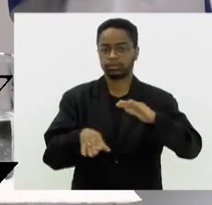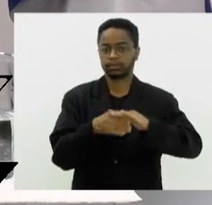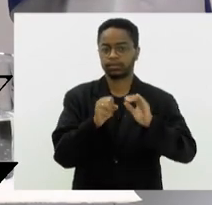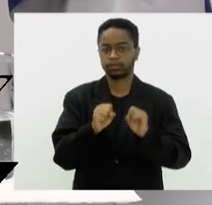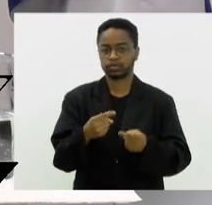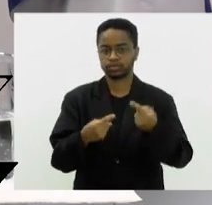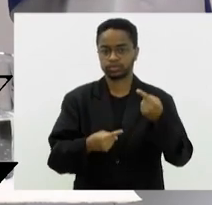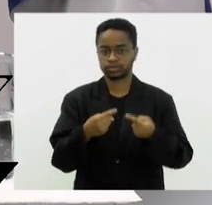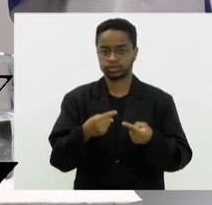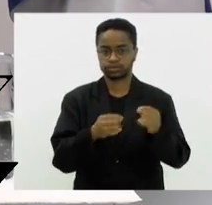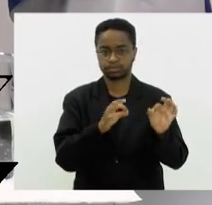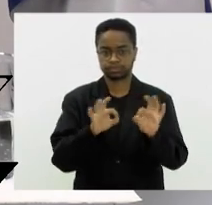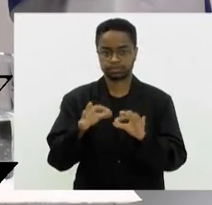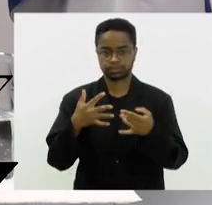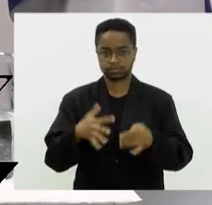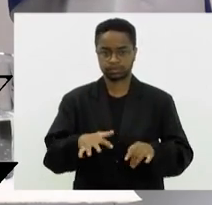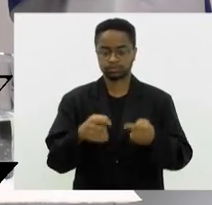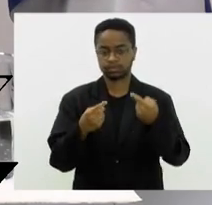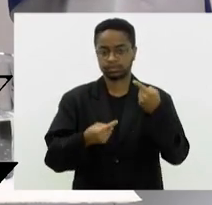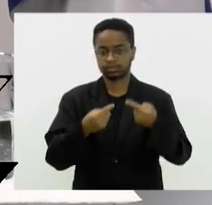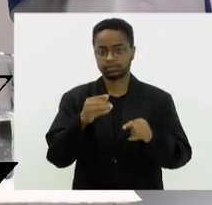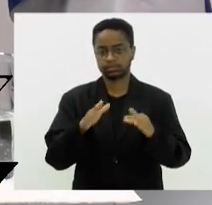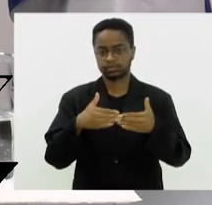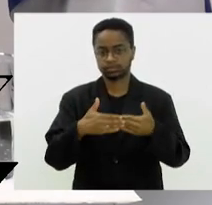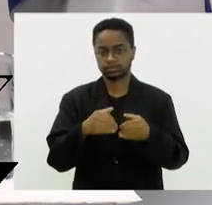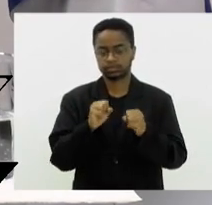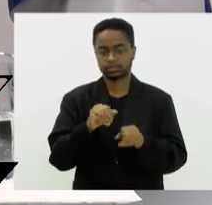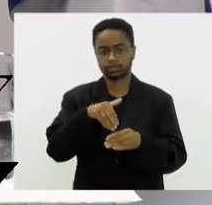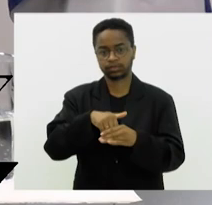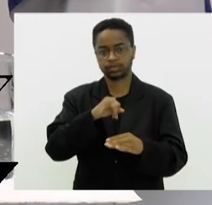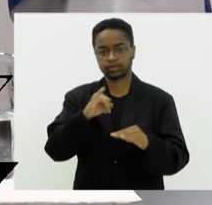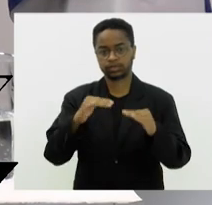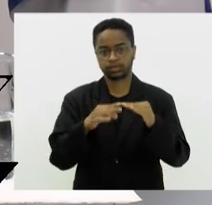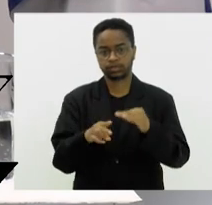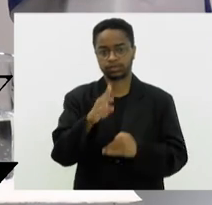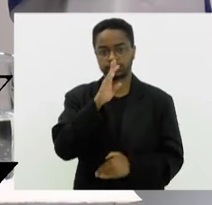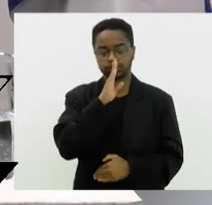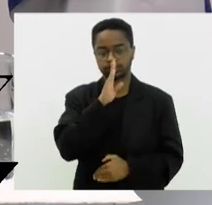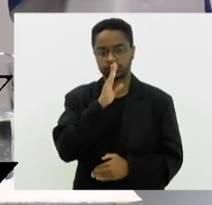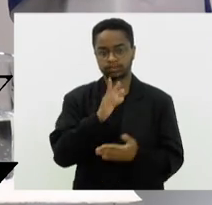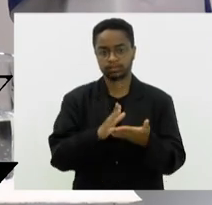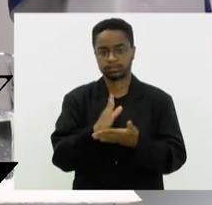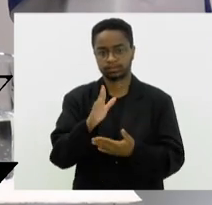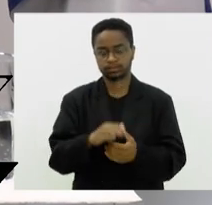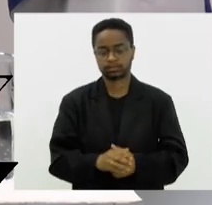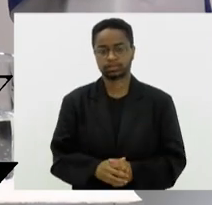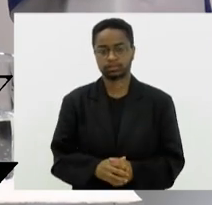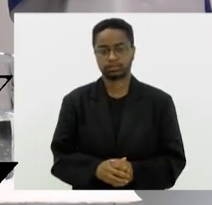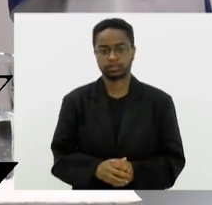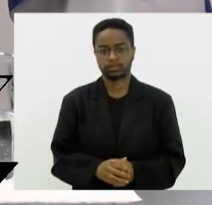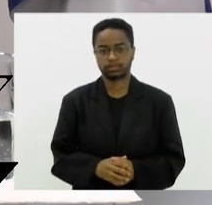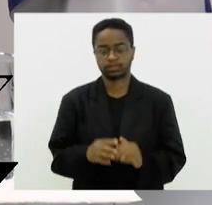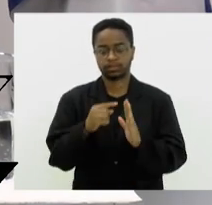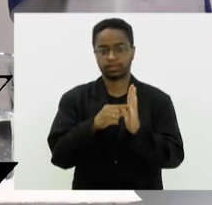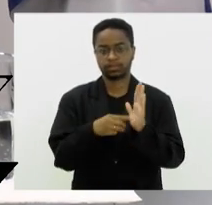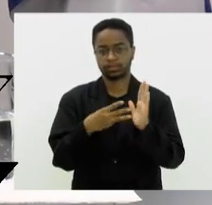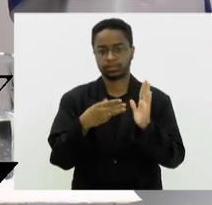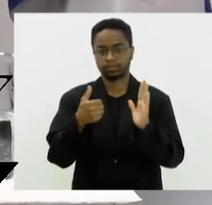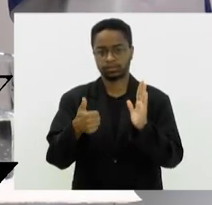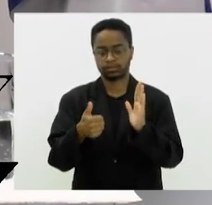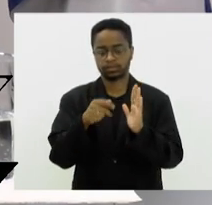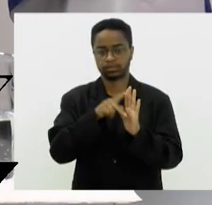discussão. Não havendo quem queira discutir, encerrada a discussão. Em votação, senhores que aprovam, permaneçam como estão, aprovado. 31 da